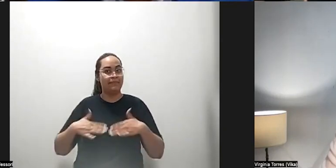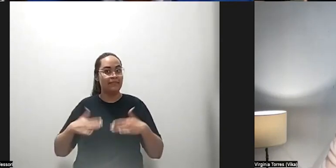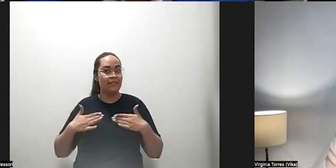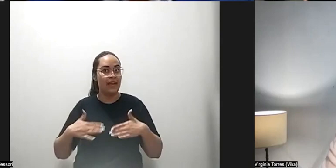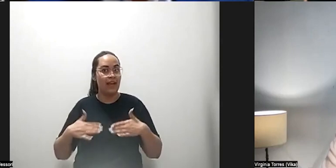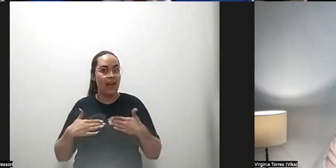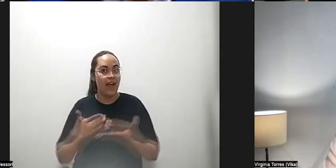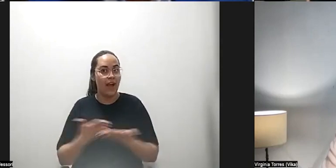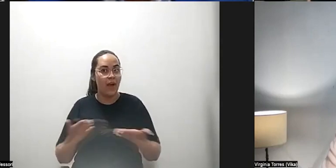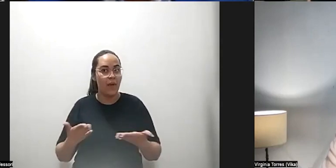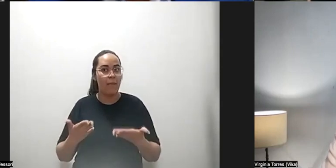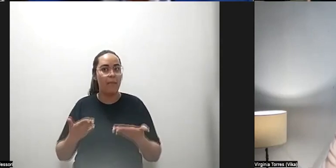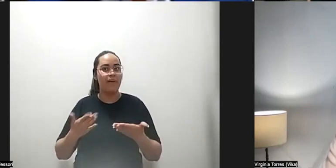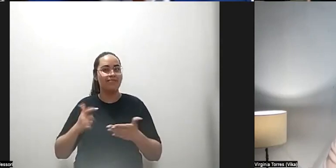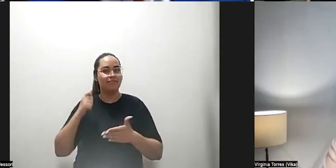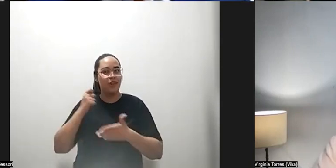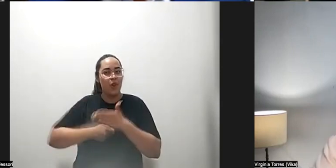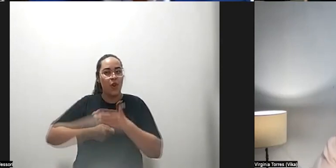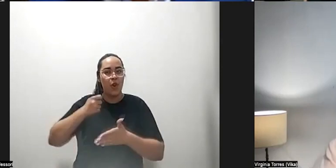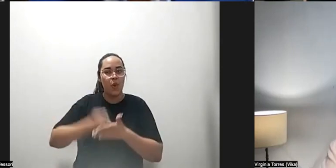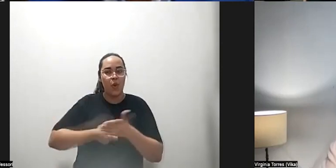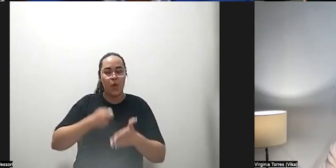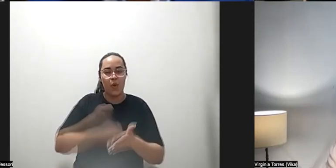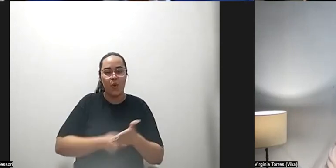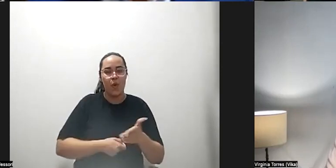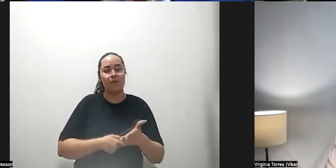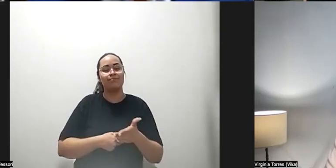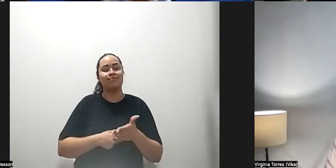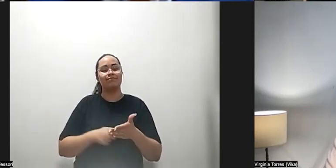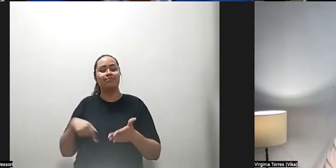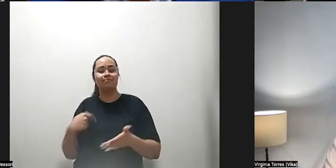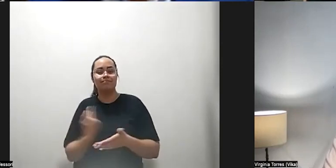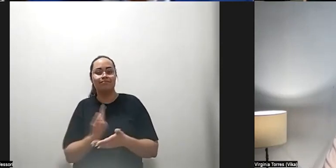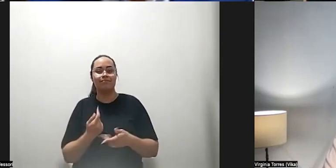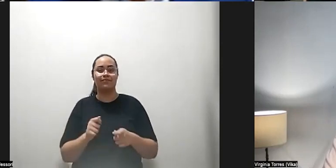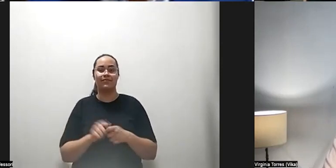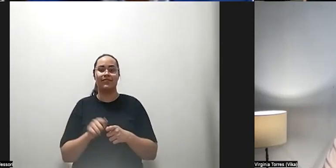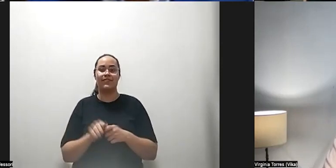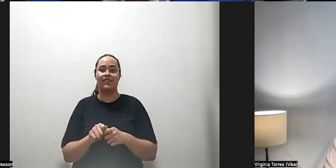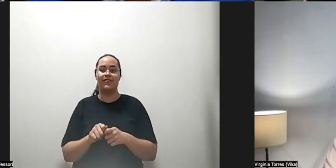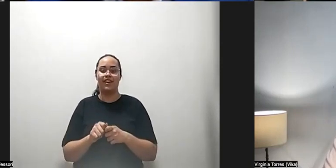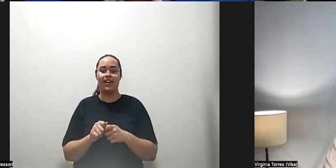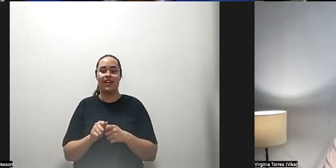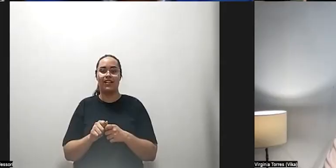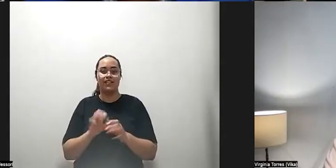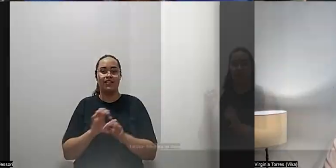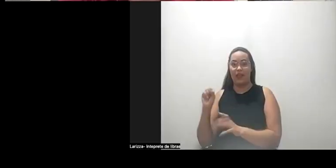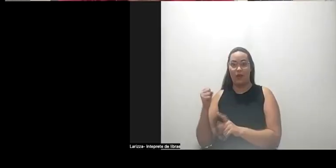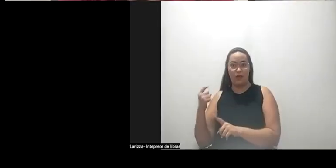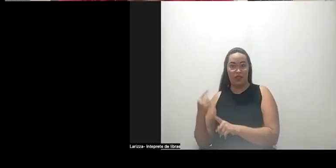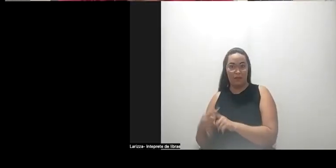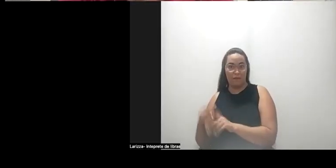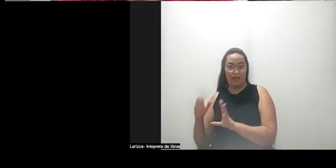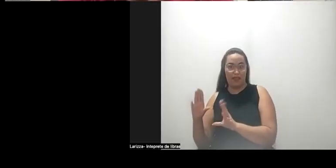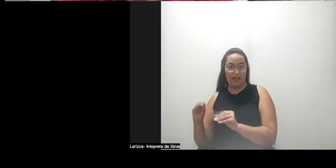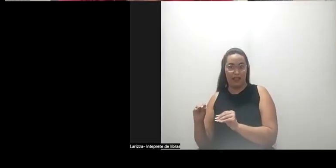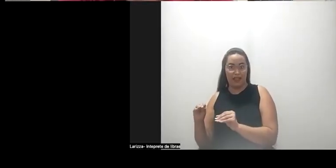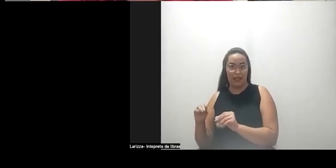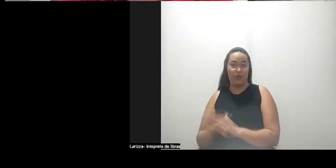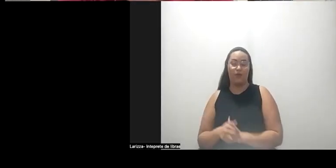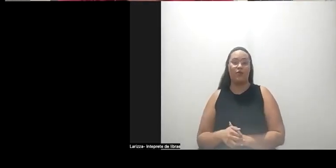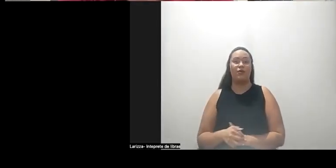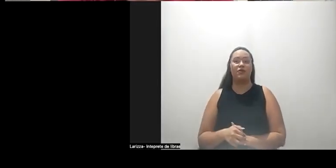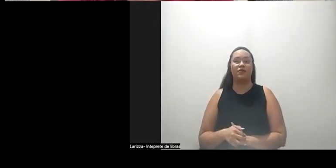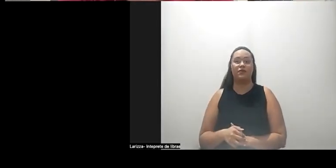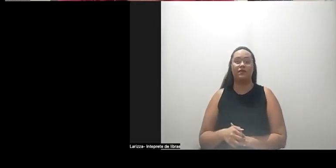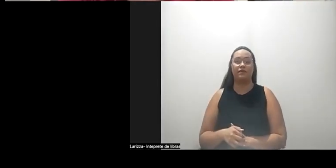luta, muito empenho e que façamos todos e todas uma excelente, excelente campanha. Suerte para todos os que